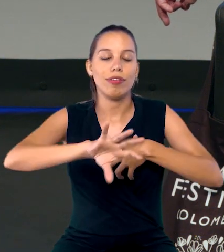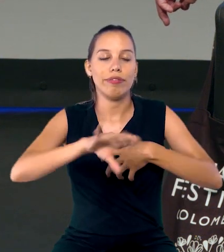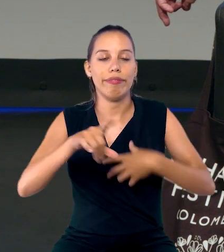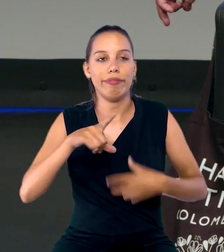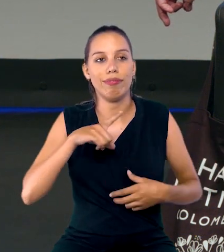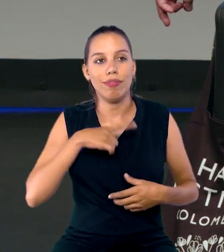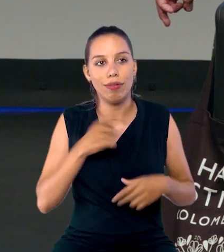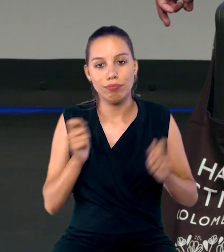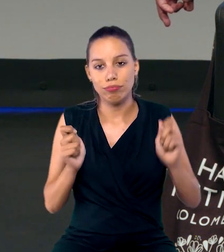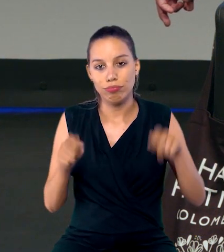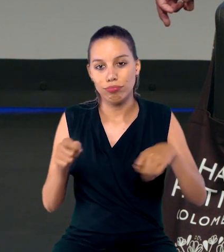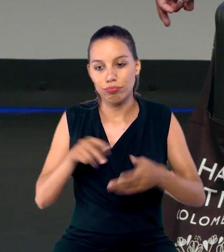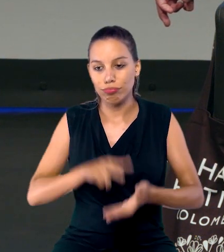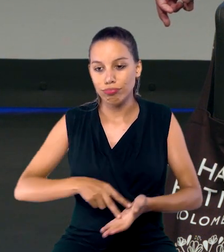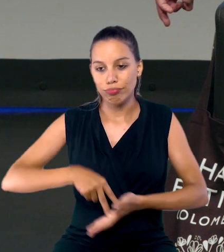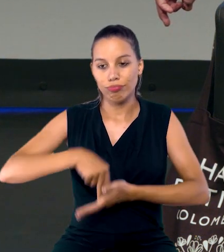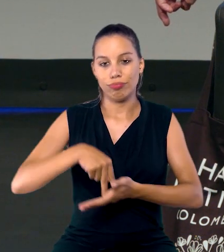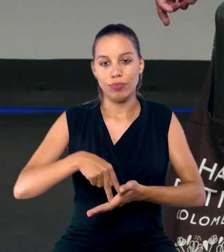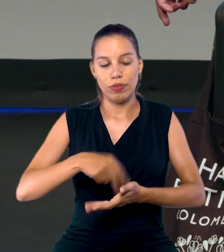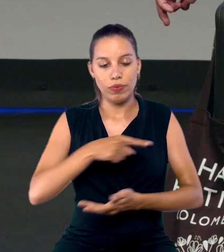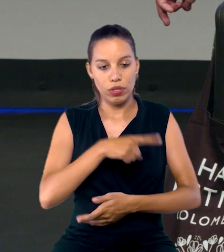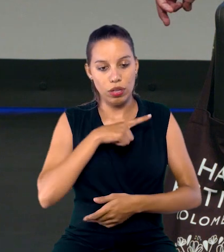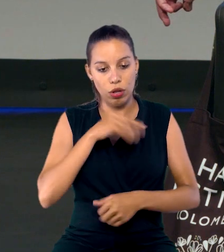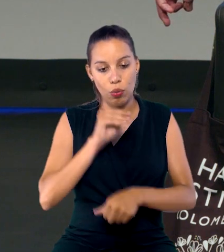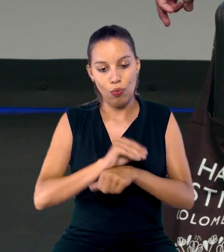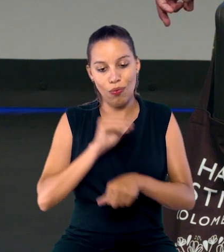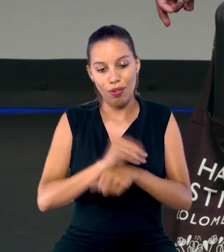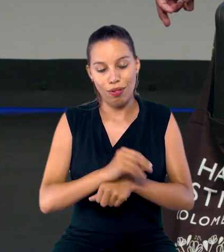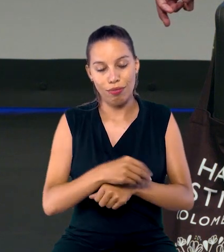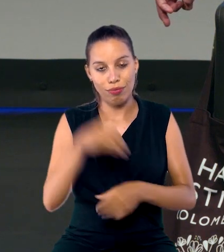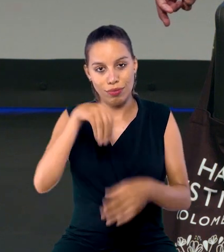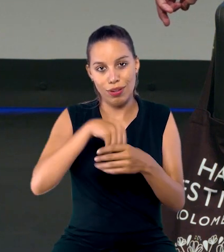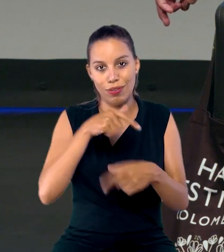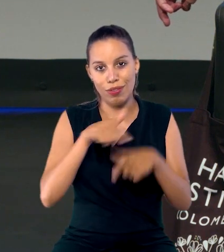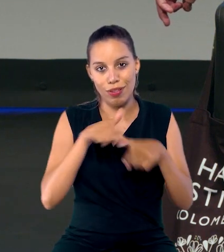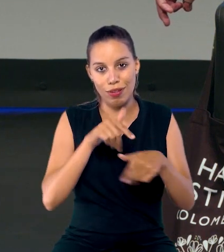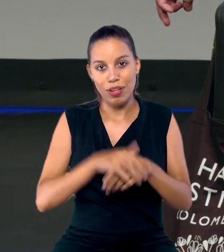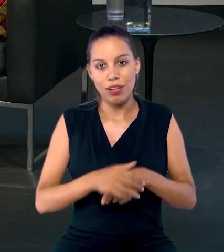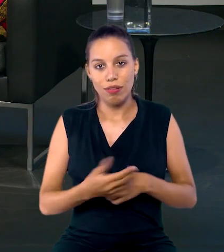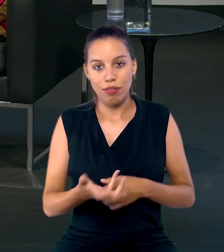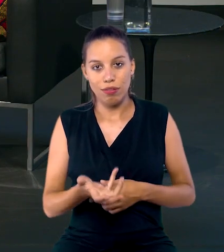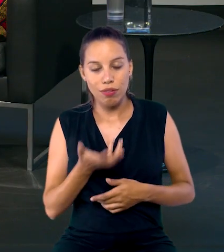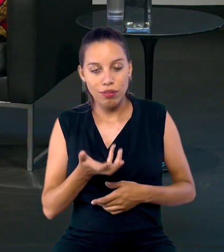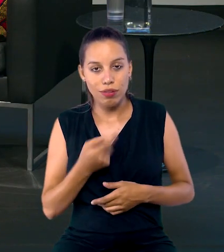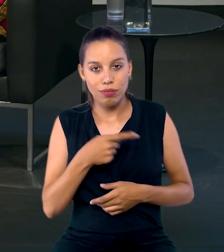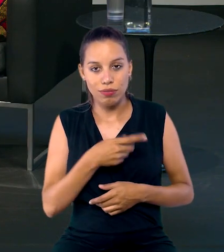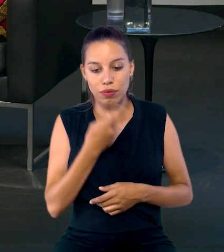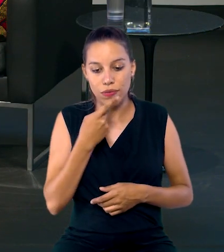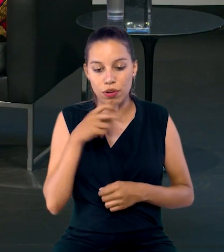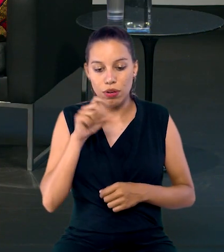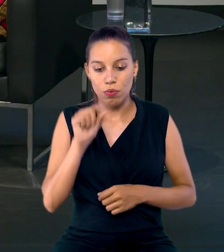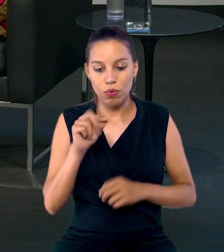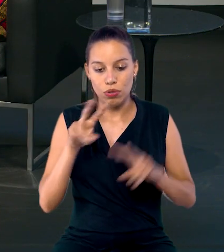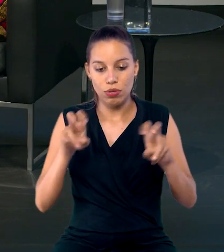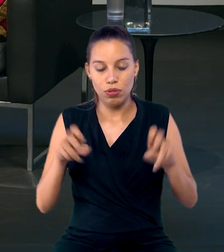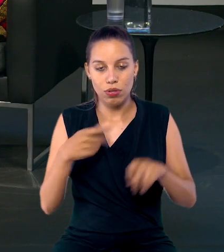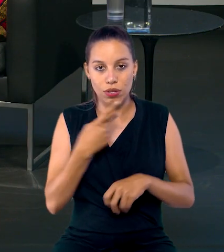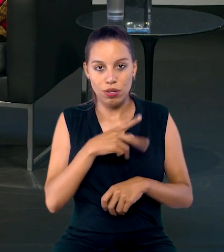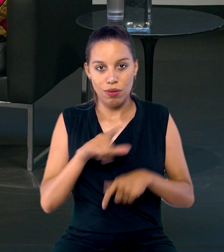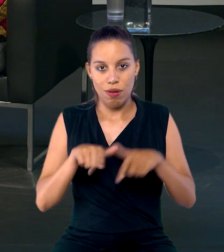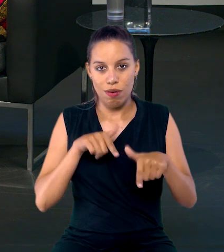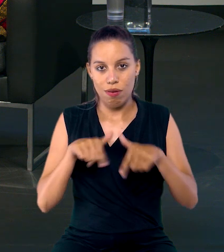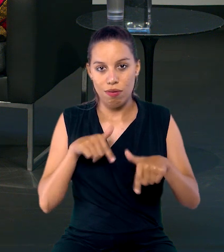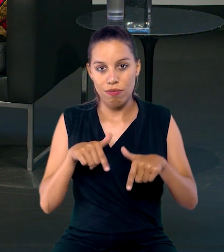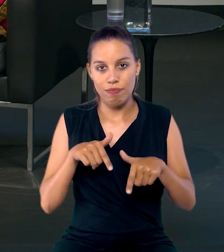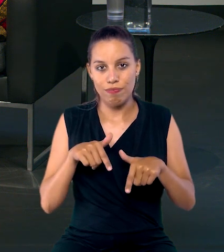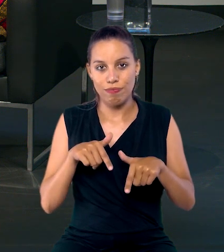resistência, me parece ser um cuidado que você tem com o seu trabalho, né? Então, eu queria te ouvir um pouquinho sobre isso, desse